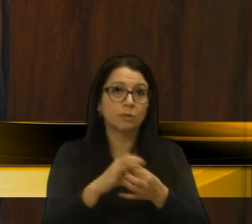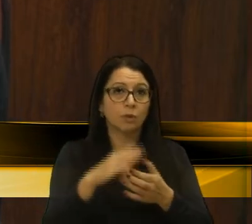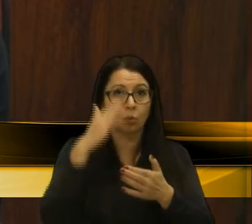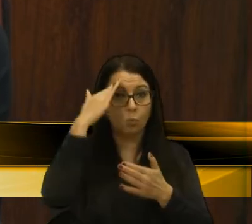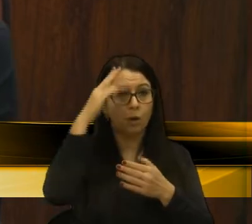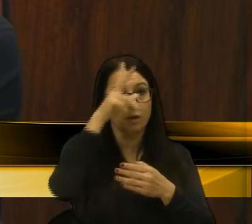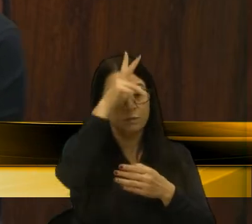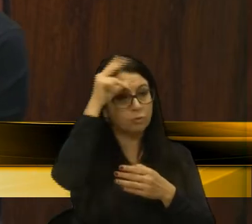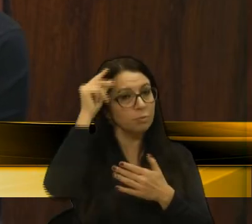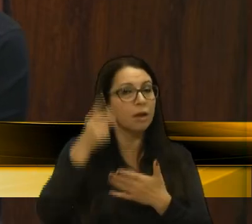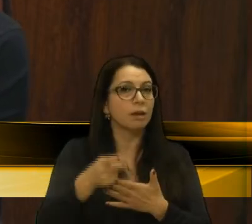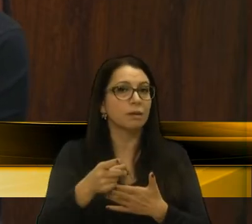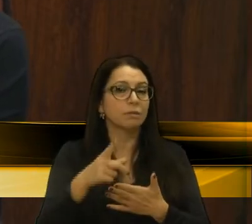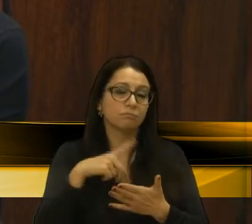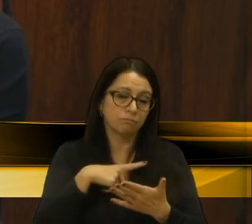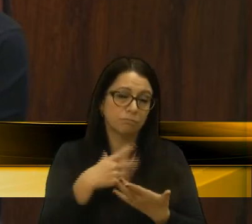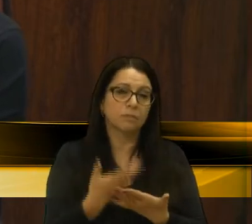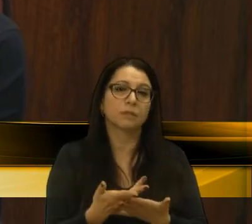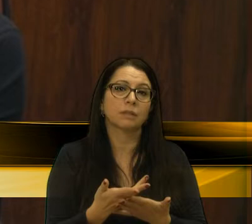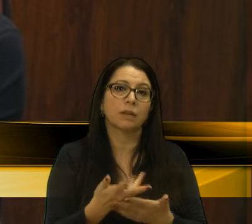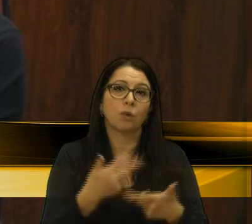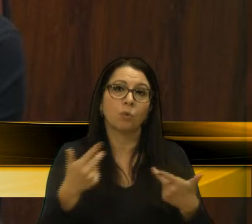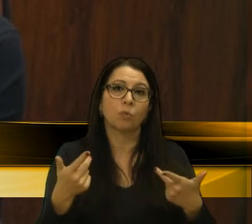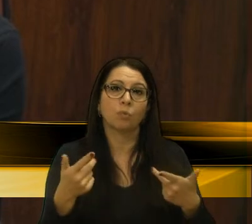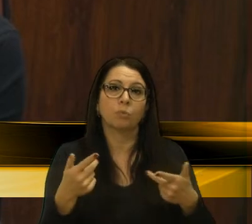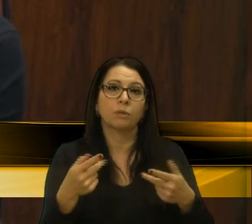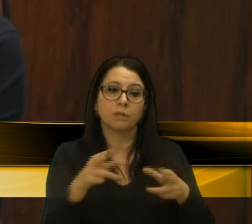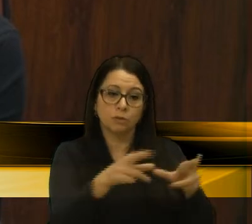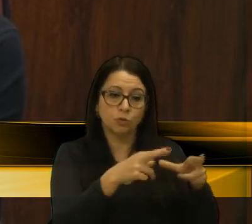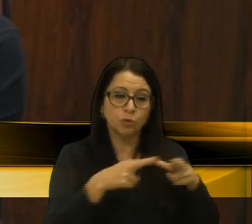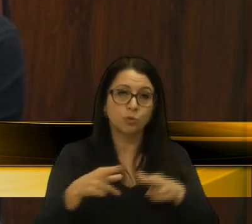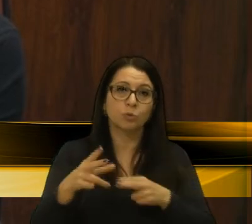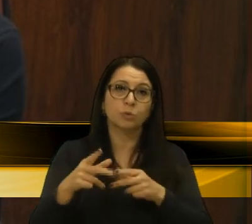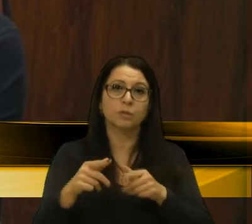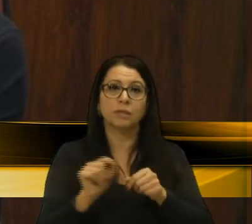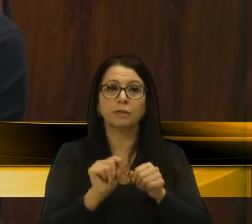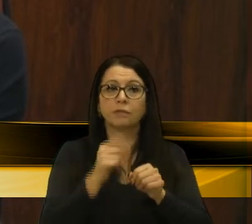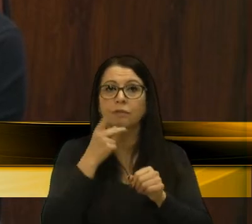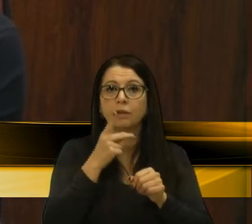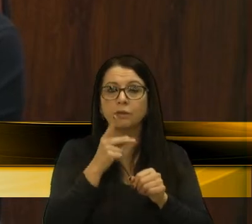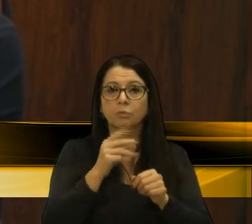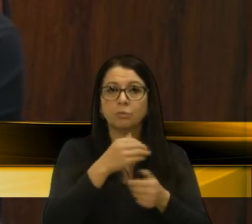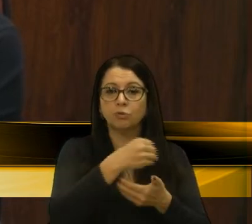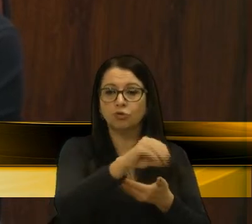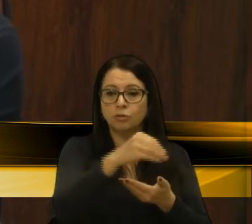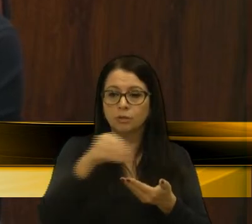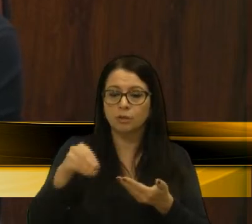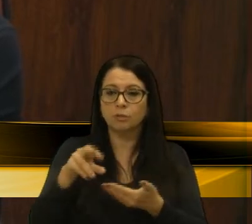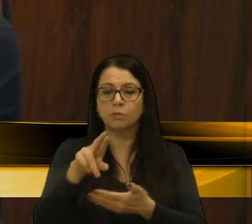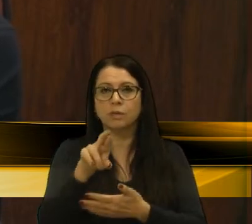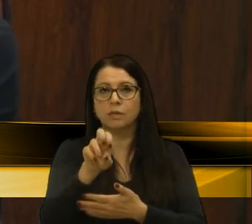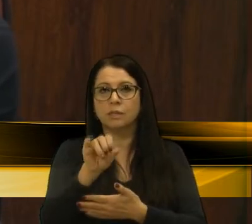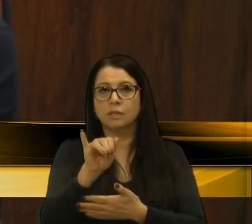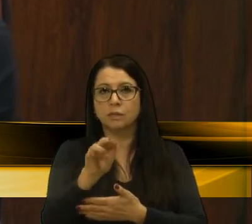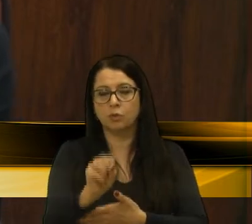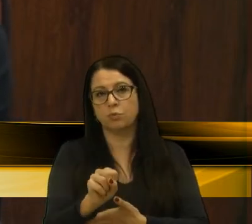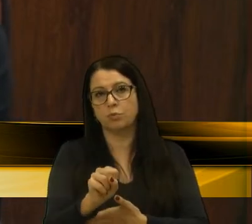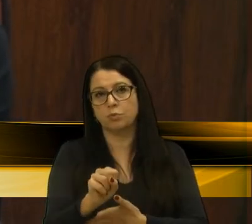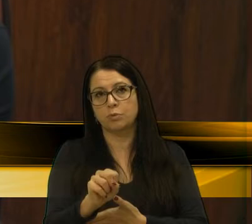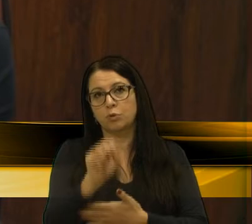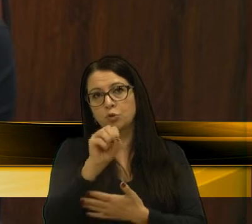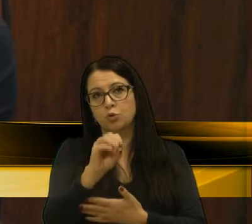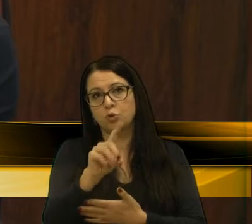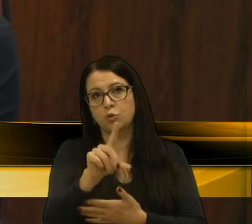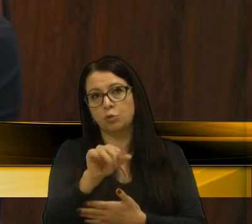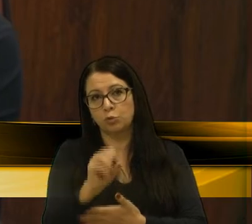municipais. A gente tem algumas regiões que trabalham com a questão da destinação de resíduos sólidos